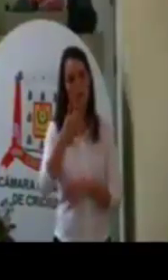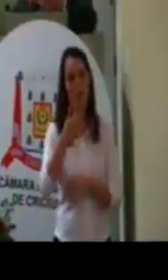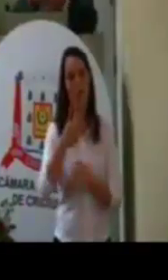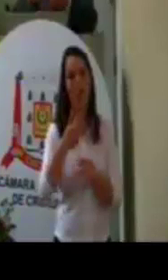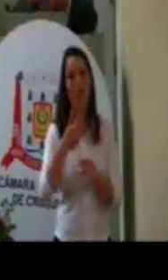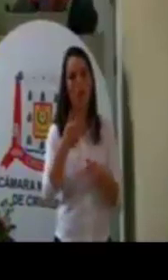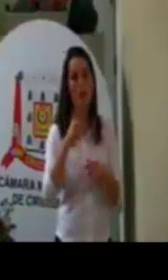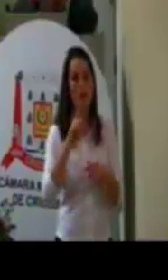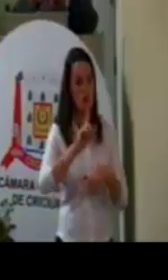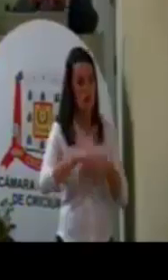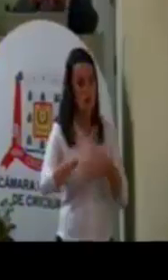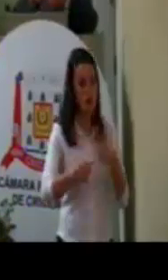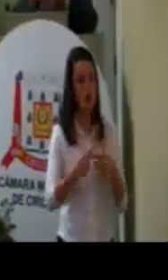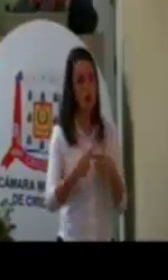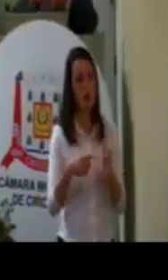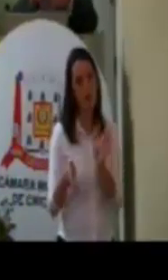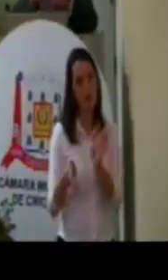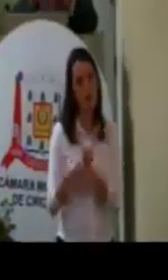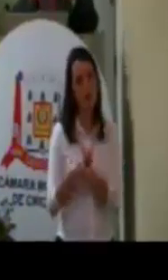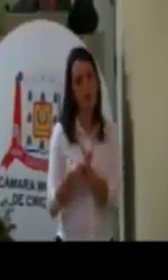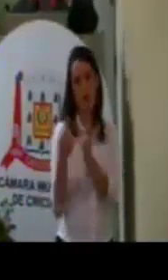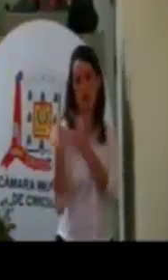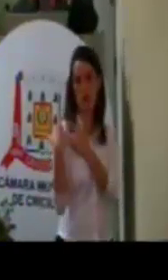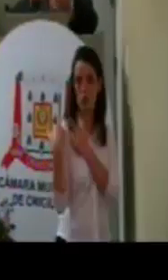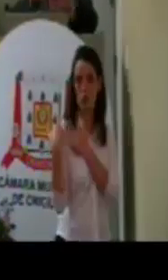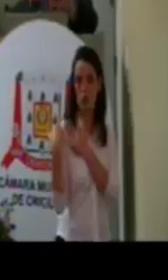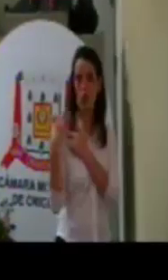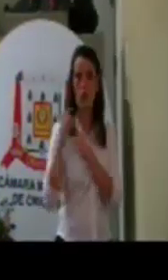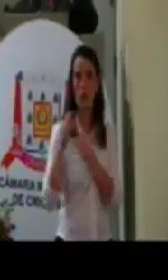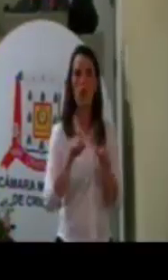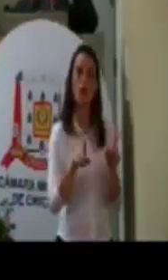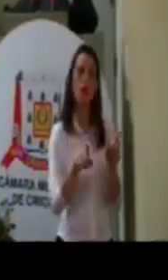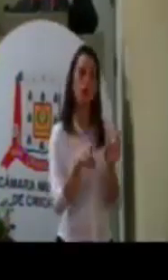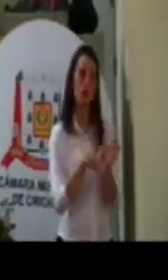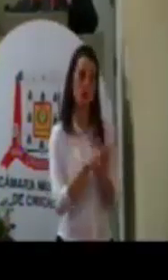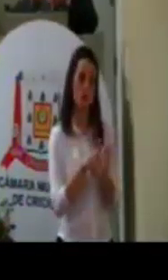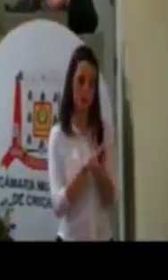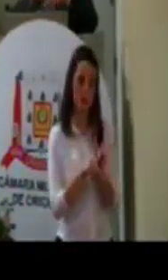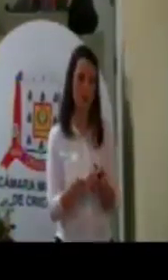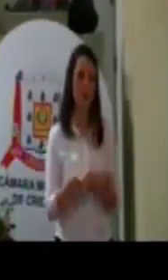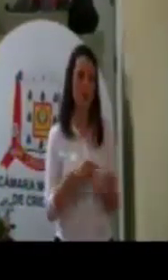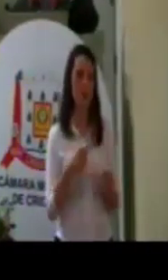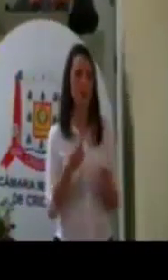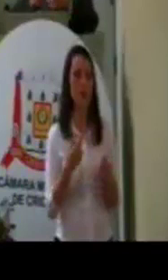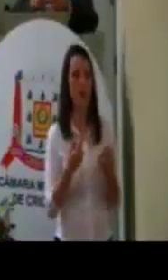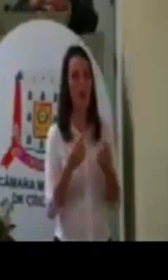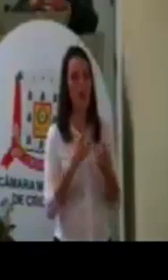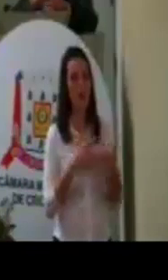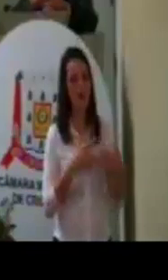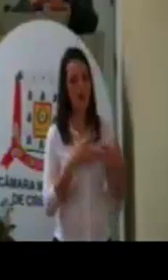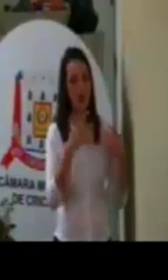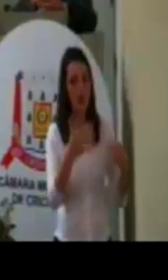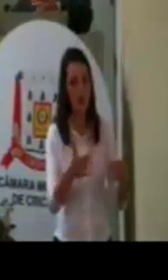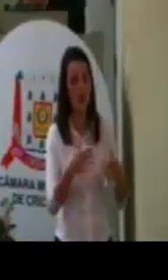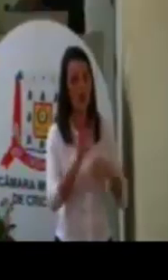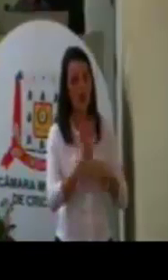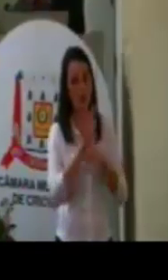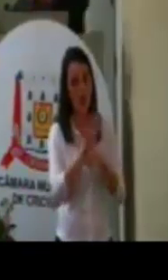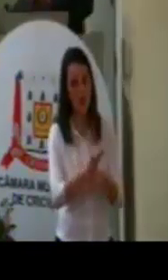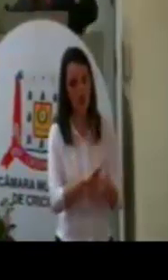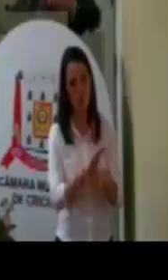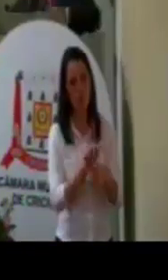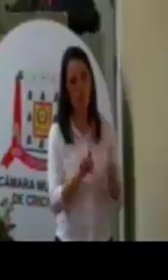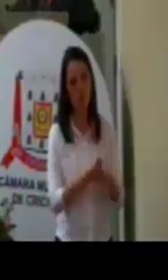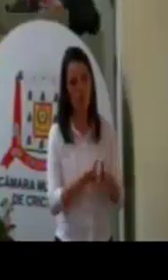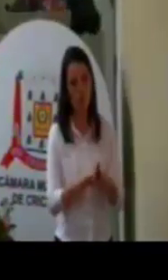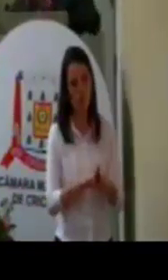serem realizados naquilo que é competência, dever e obrigação do poder público, de oferecer melhor